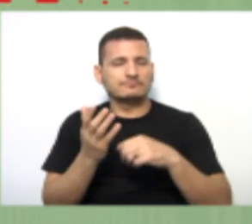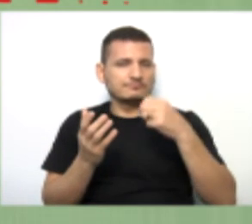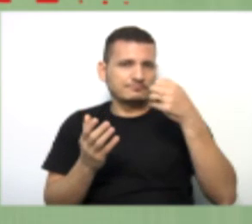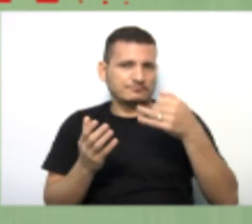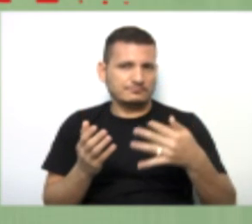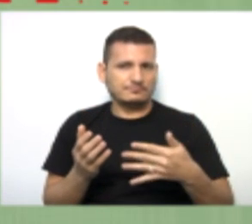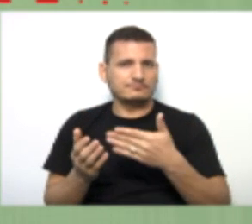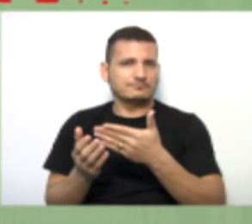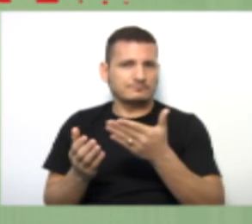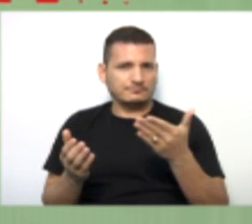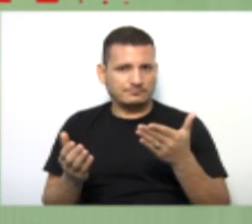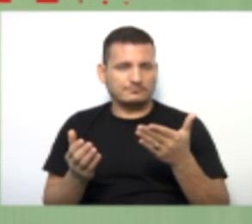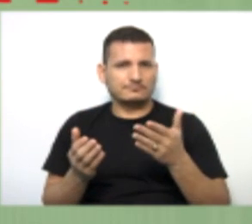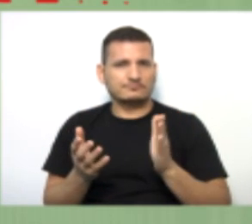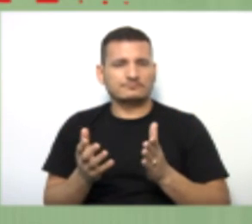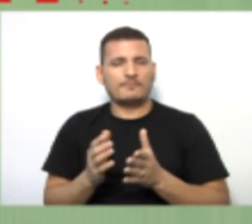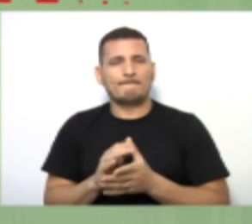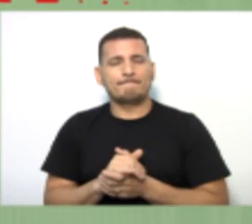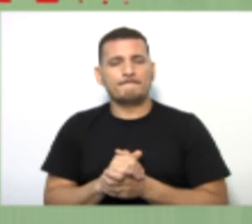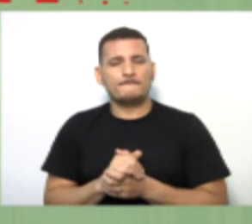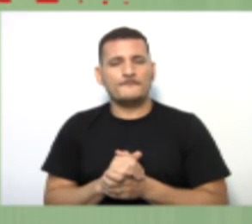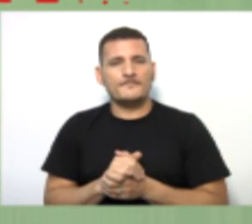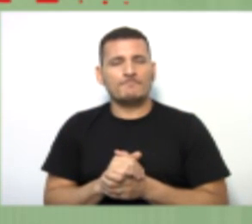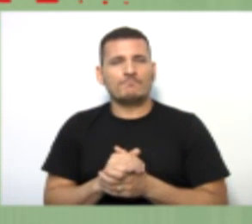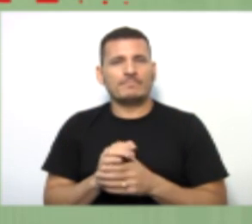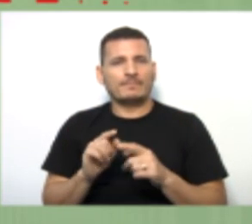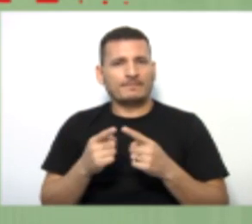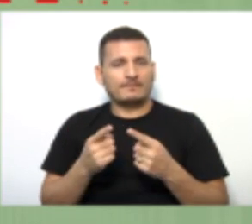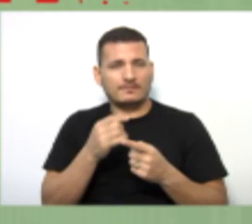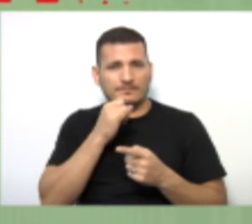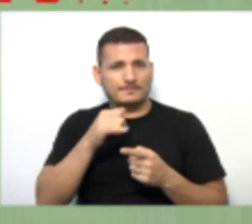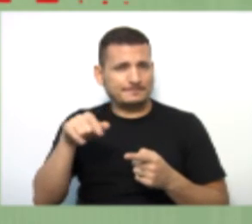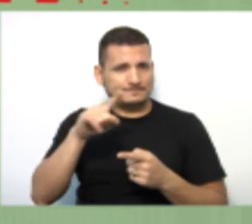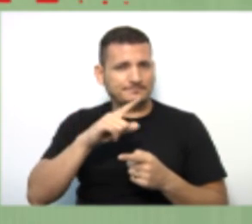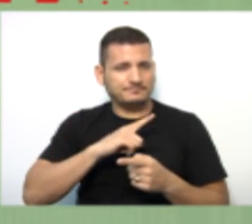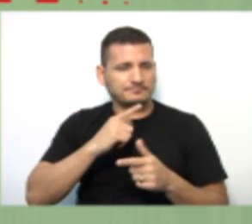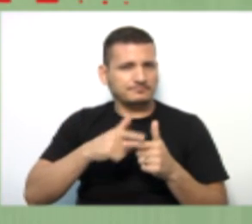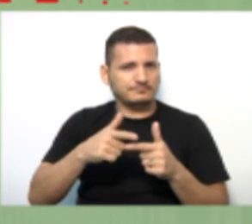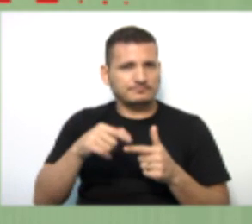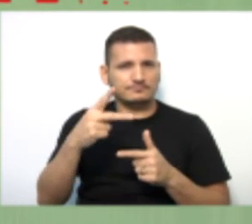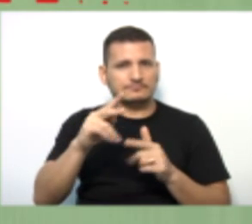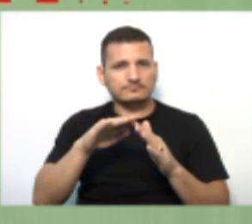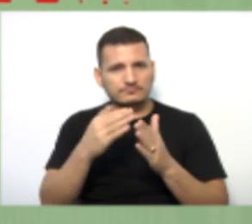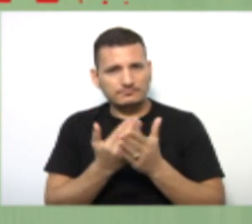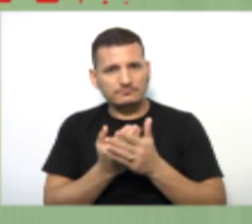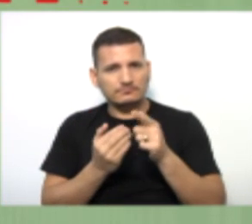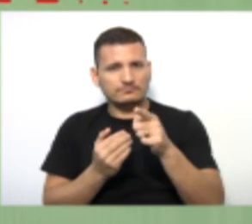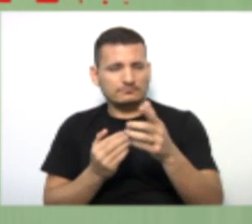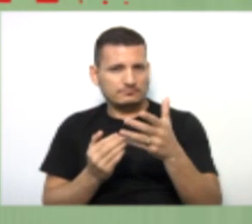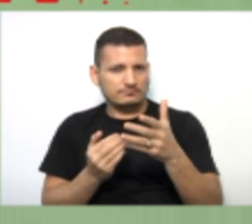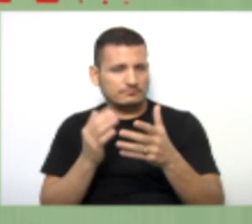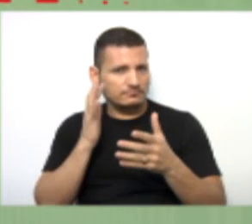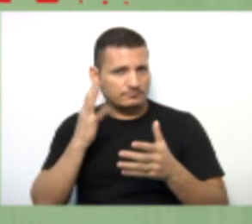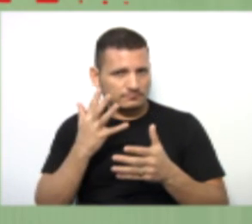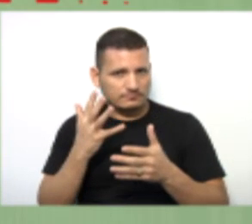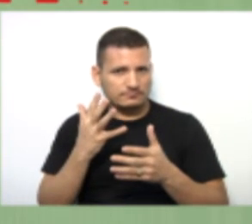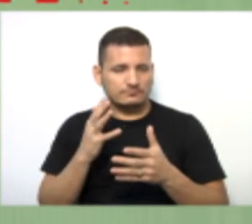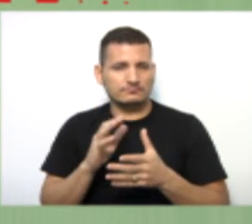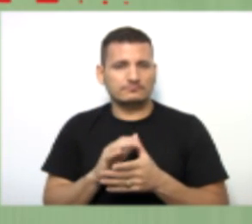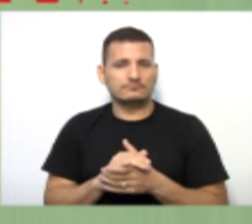acabei de falar agora para vocês, eu acabei adiantando, tá? Mas se você tem um problema na sua escola, que você quer resolver, um